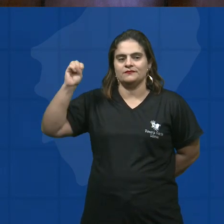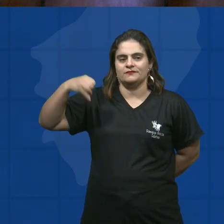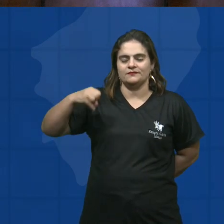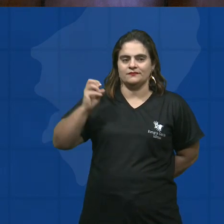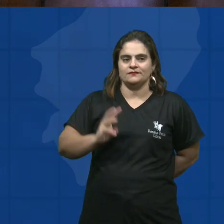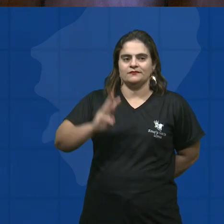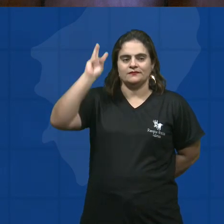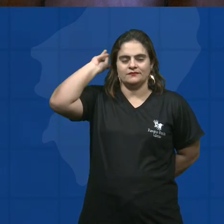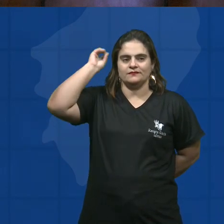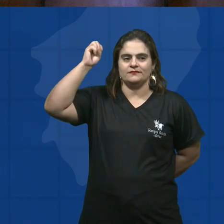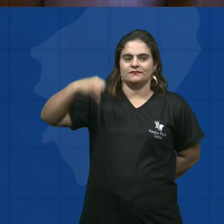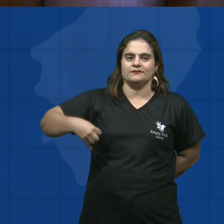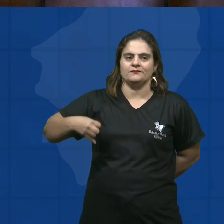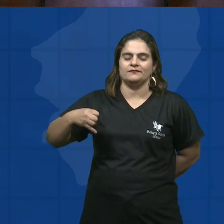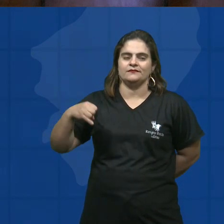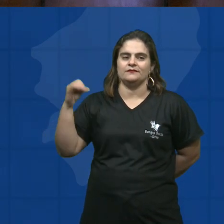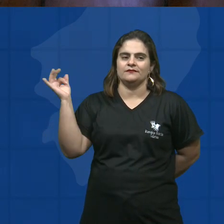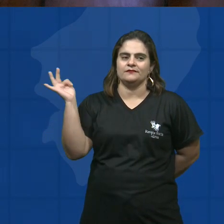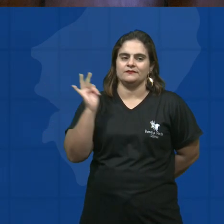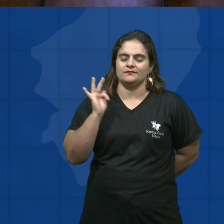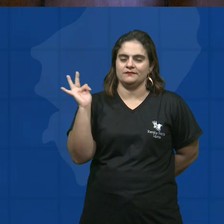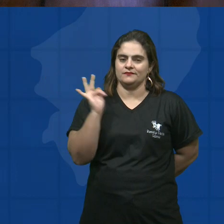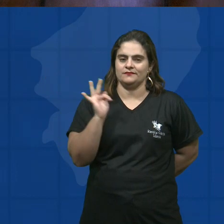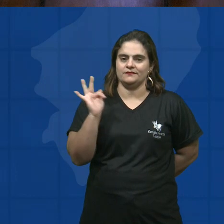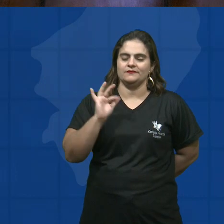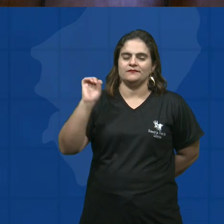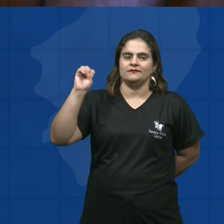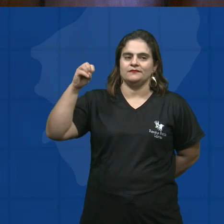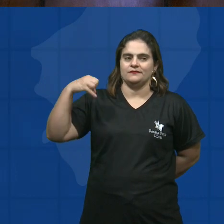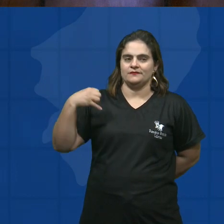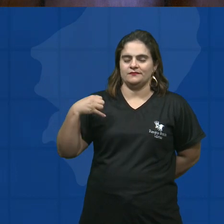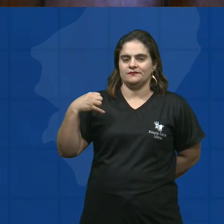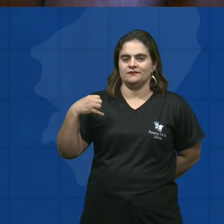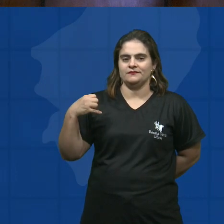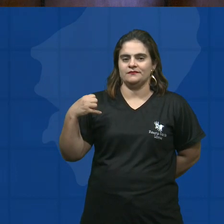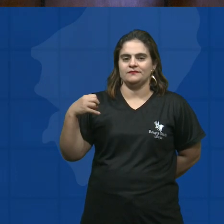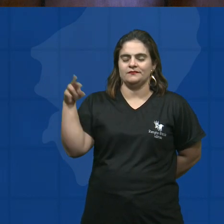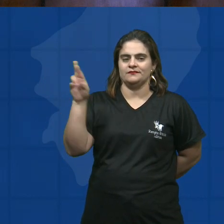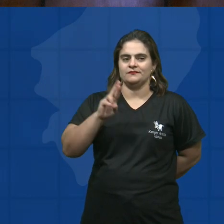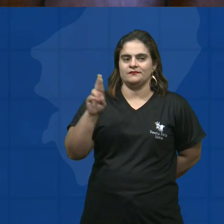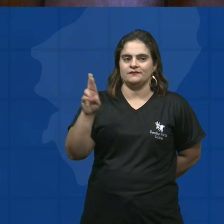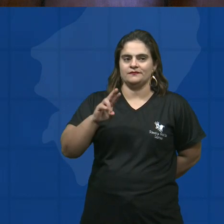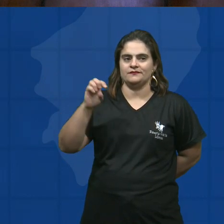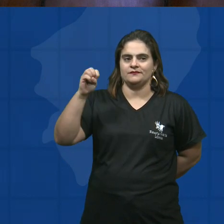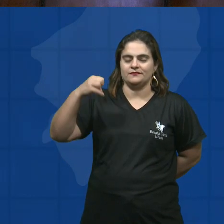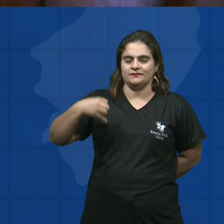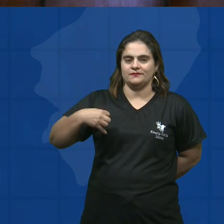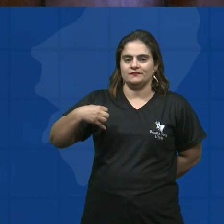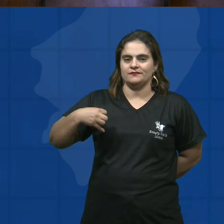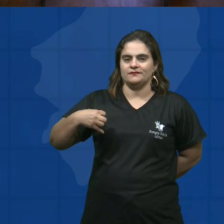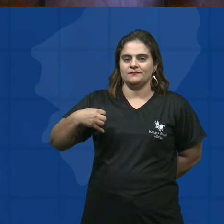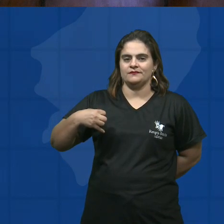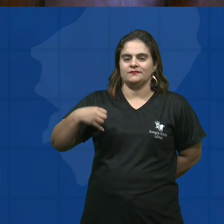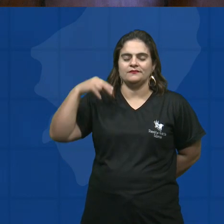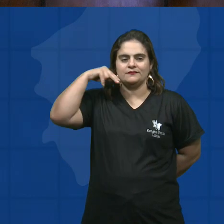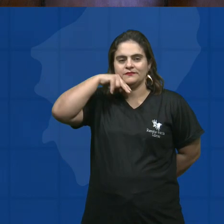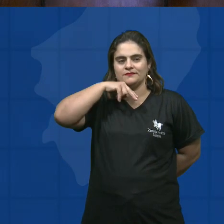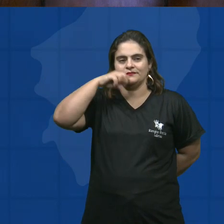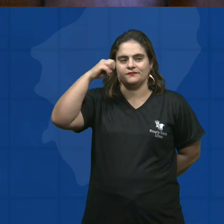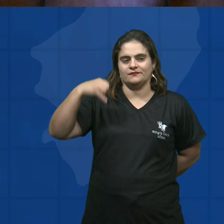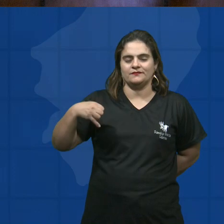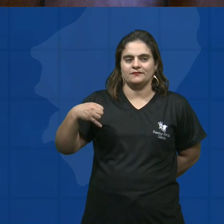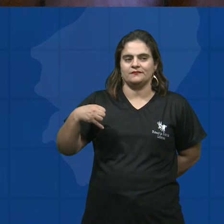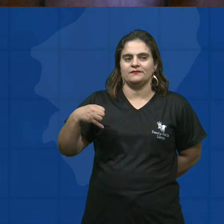Vereador Marcos Rezende. Sim. Vereador Agente Federal Junior Fefe. Sim. Vereador Rogerinho. Sim. Vereador Doutor Neixar. Sim.